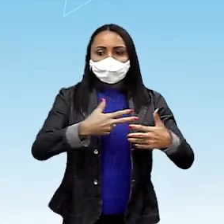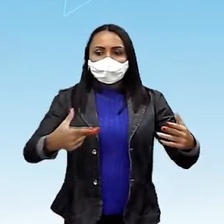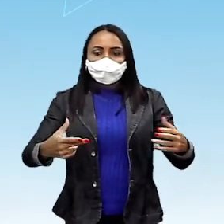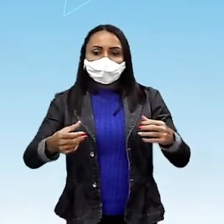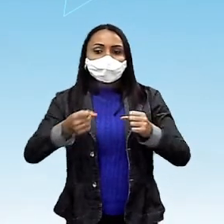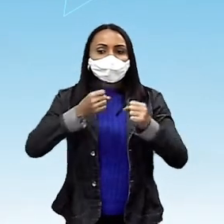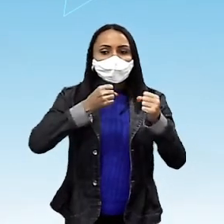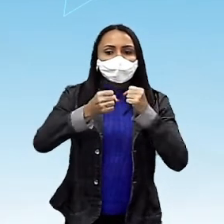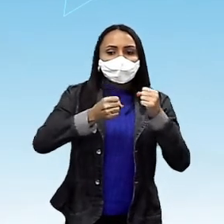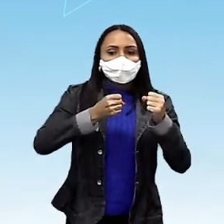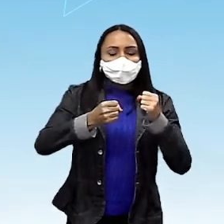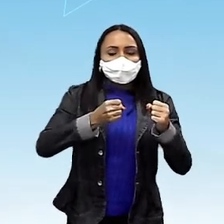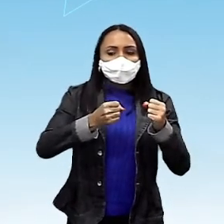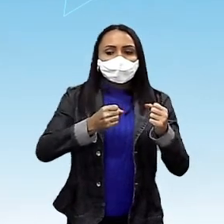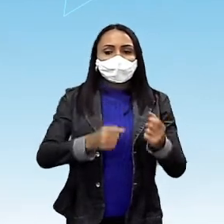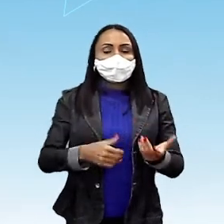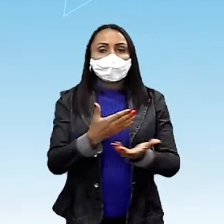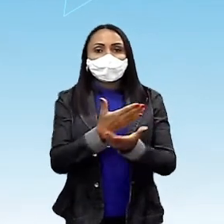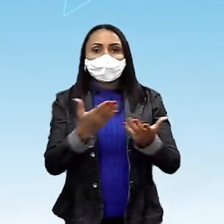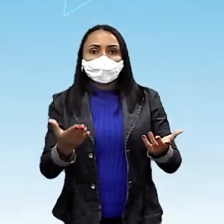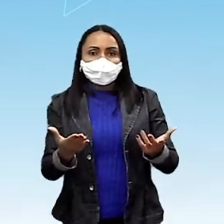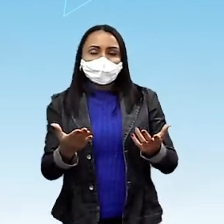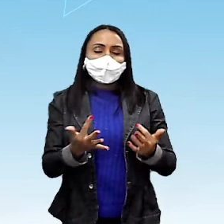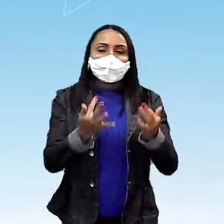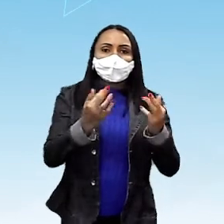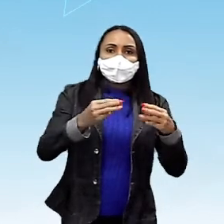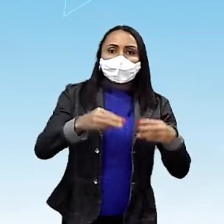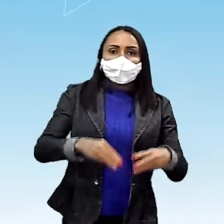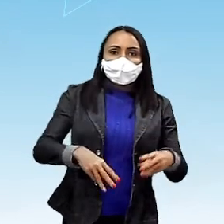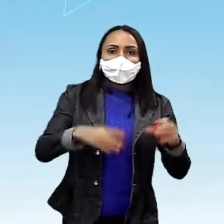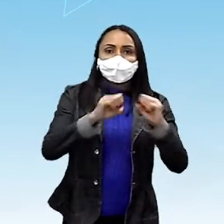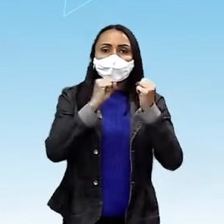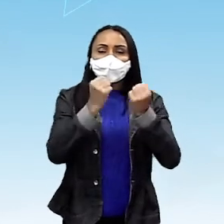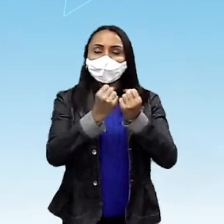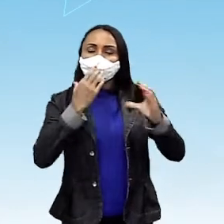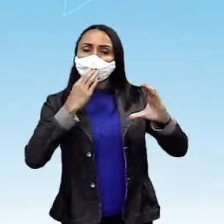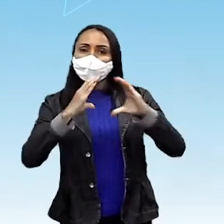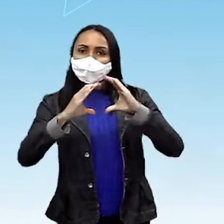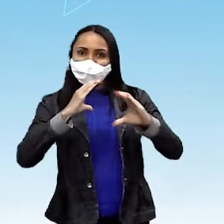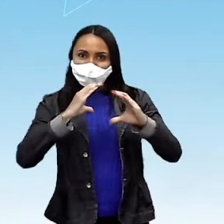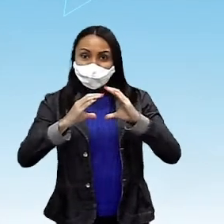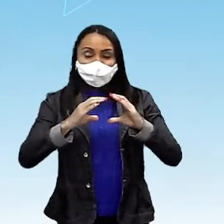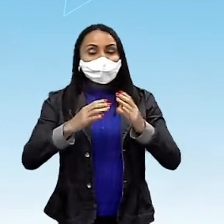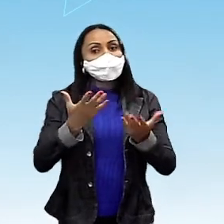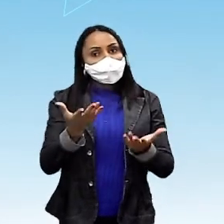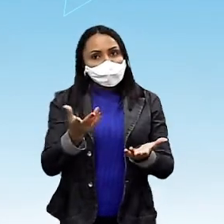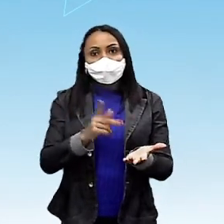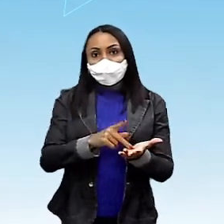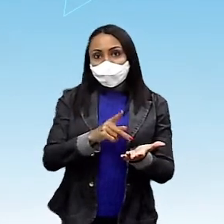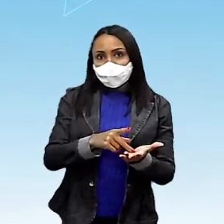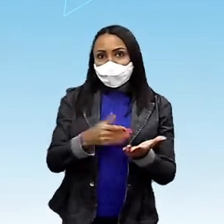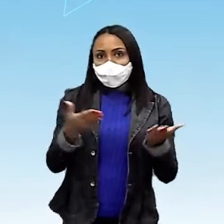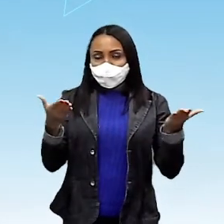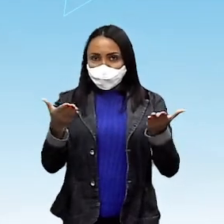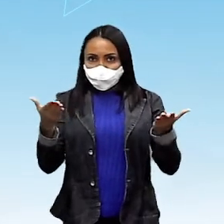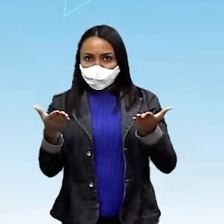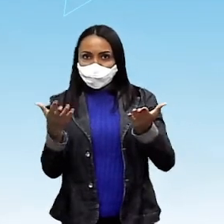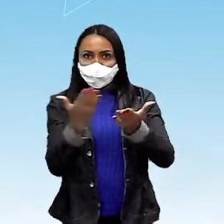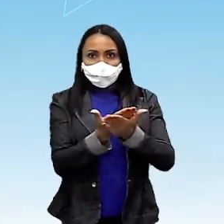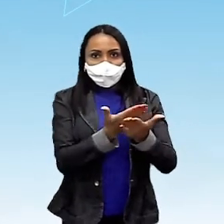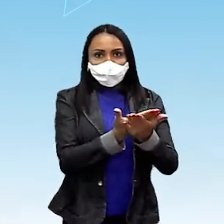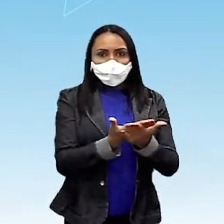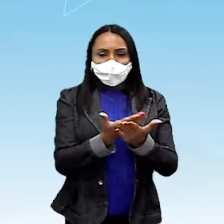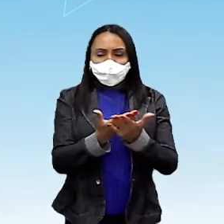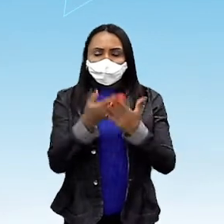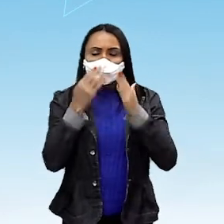uma entrevista e finalidade sociocomunicativa. Na verdade, a nossa aula de hoje será